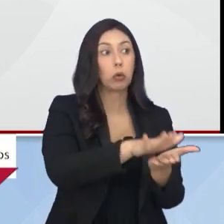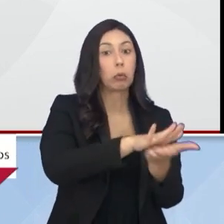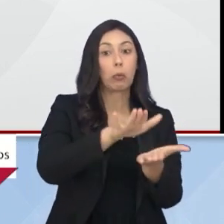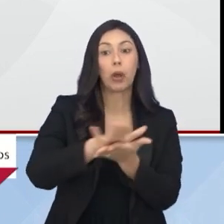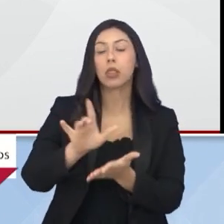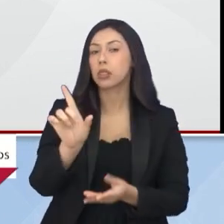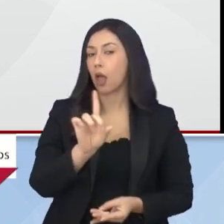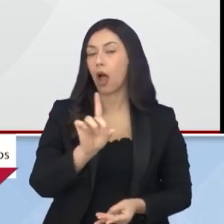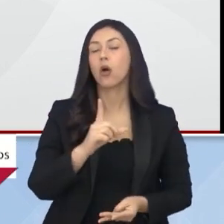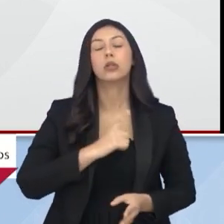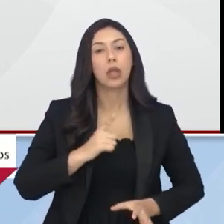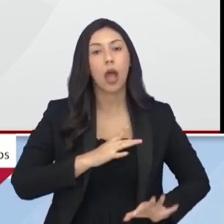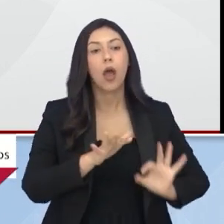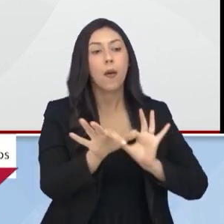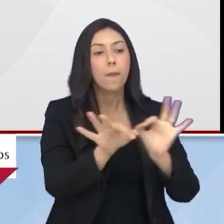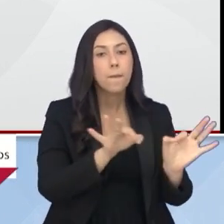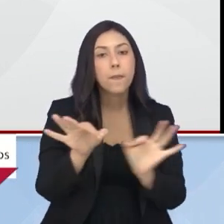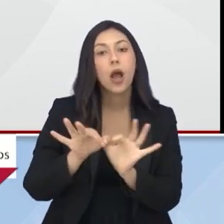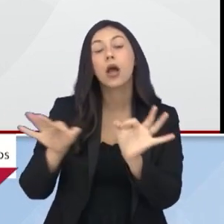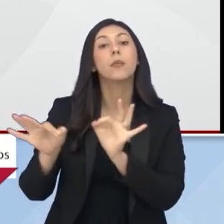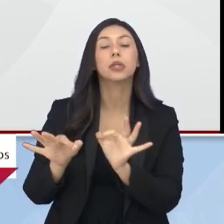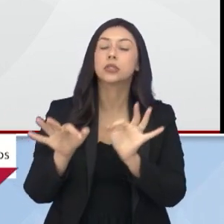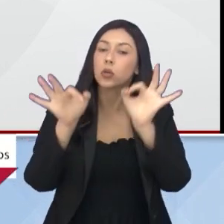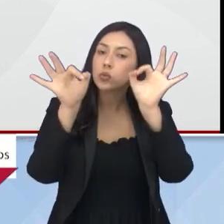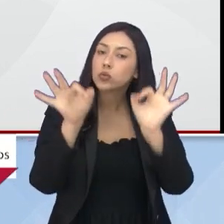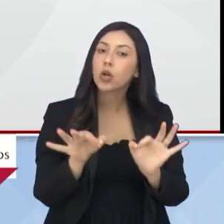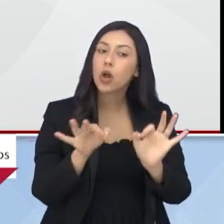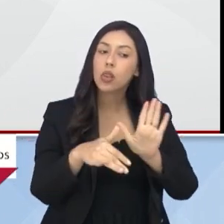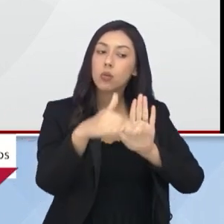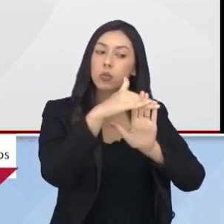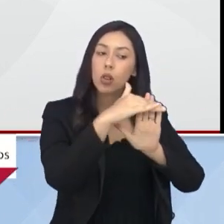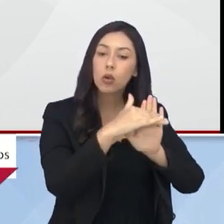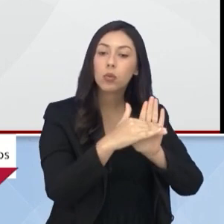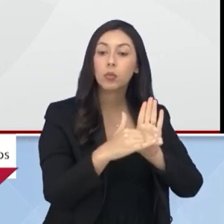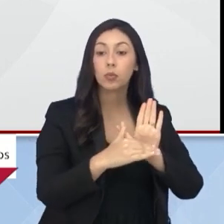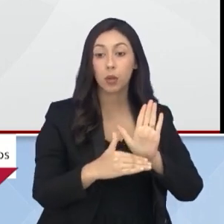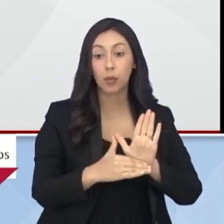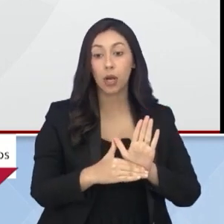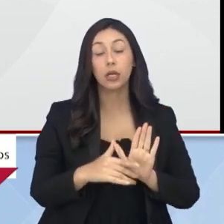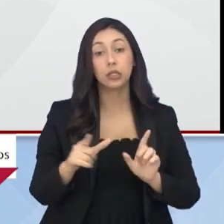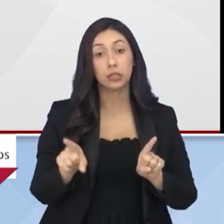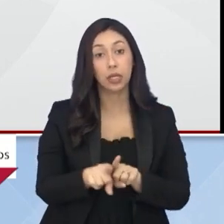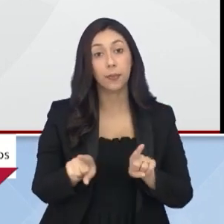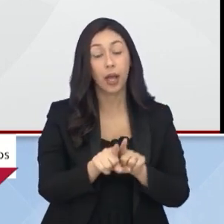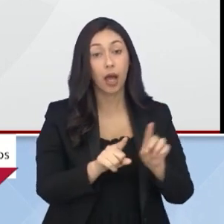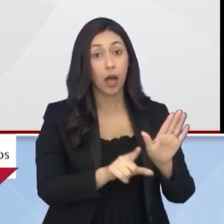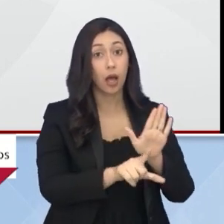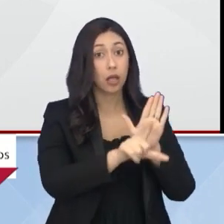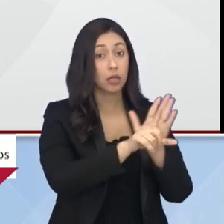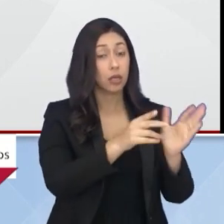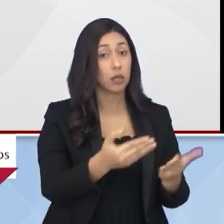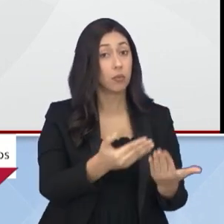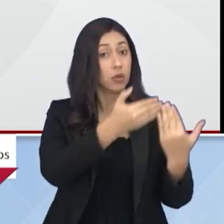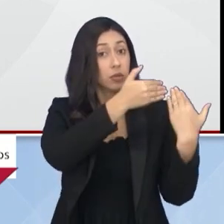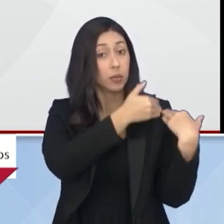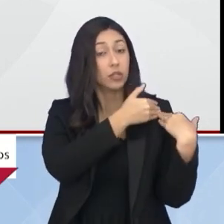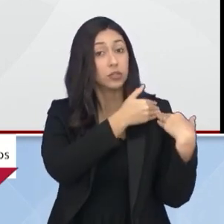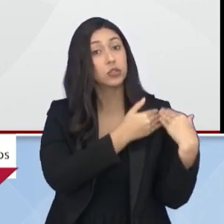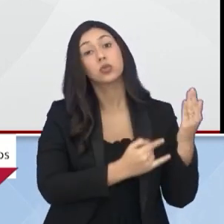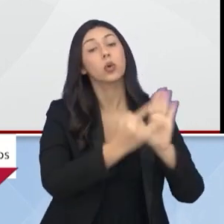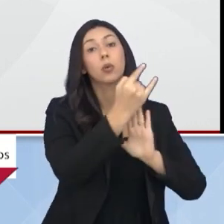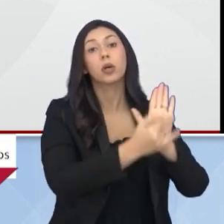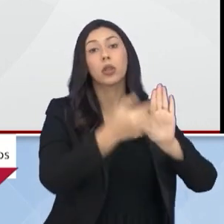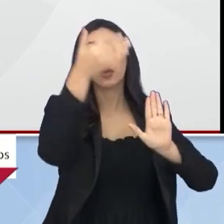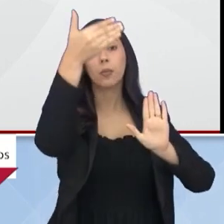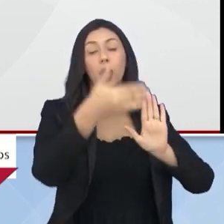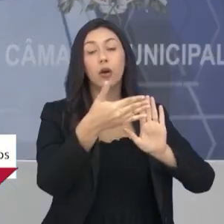financeira tem uma programação de desembolso uma a o a lei de responsabilidade fiscal quando tem dois artigos que fala